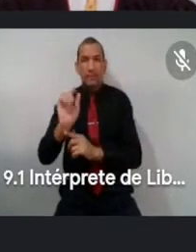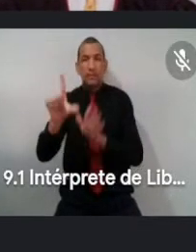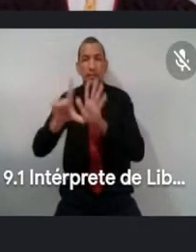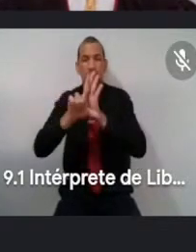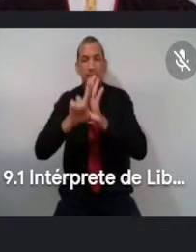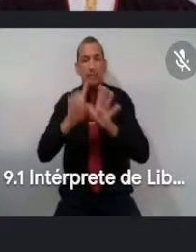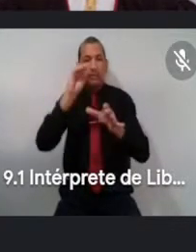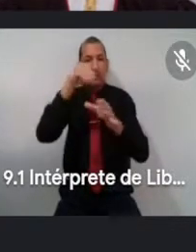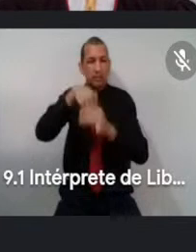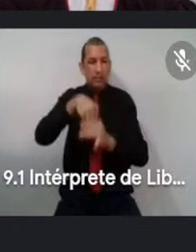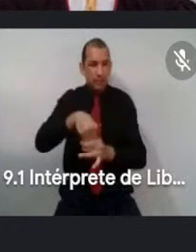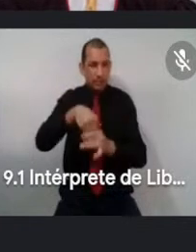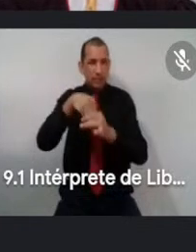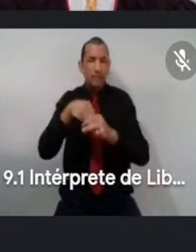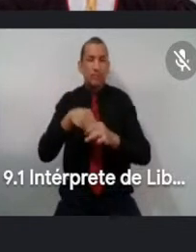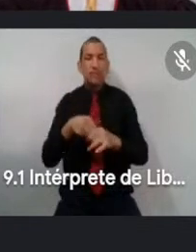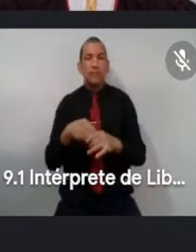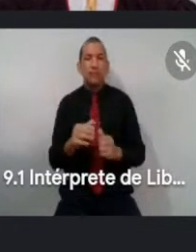é